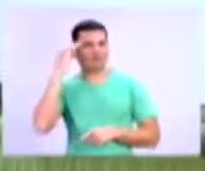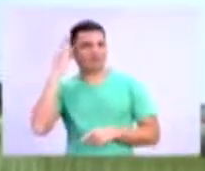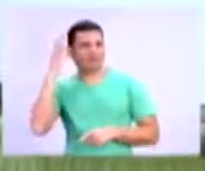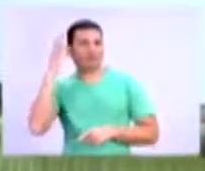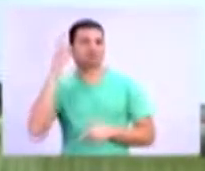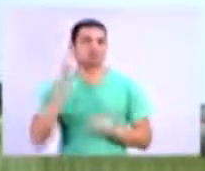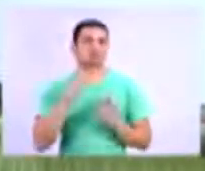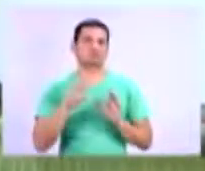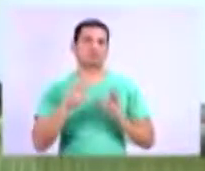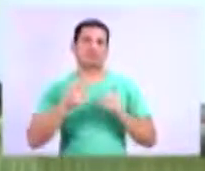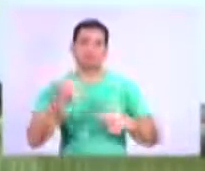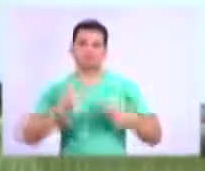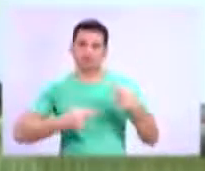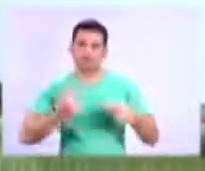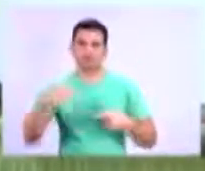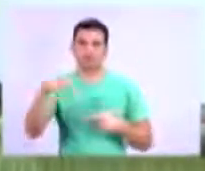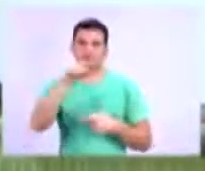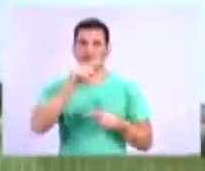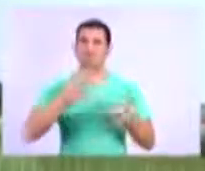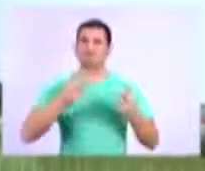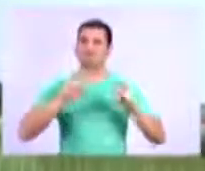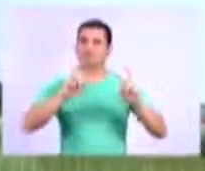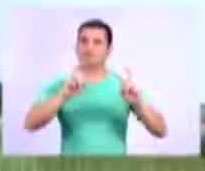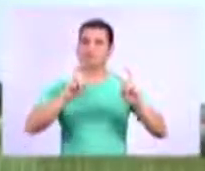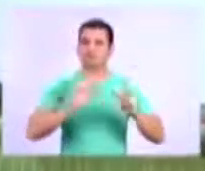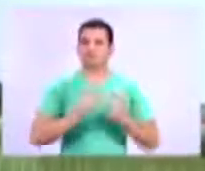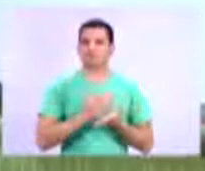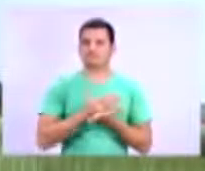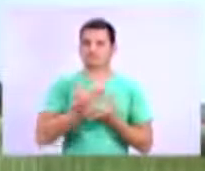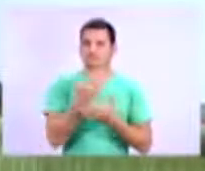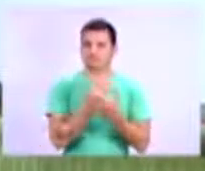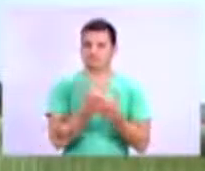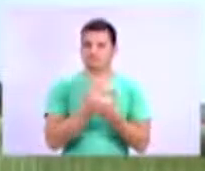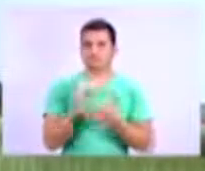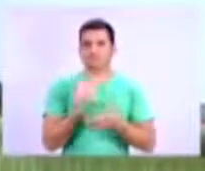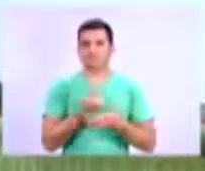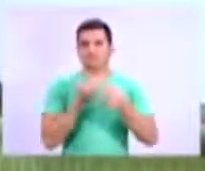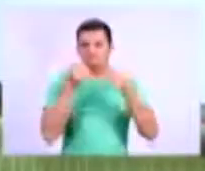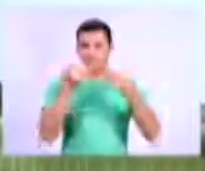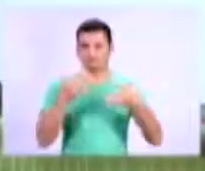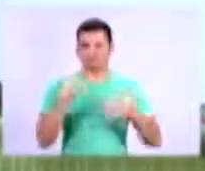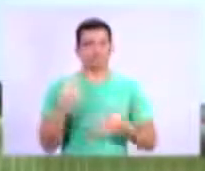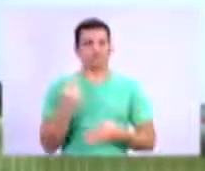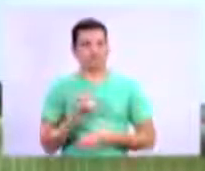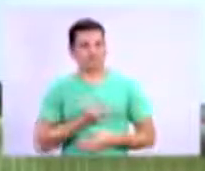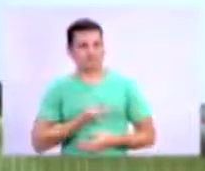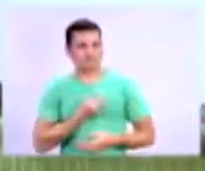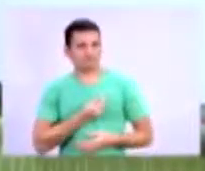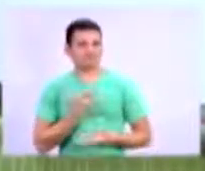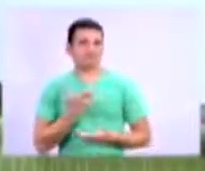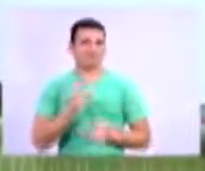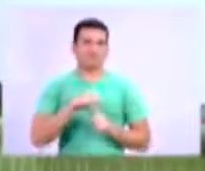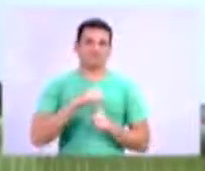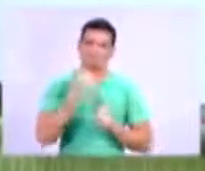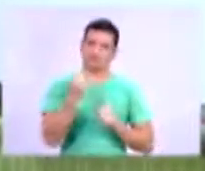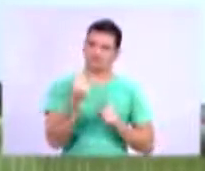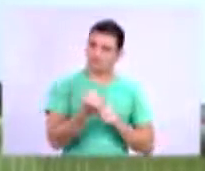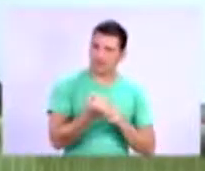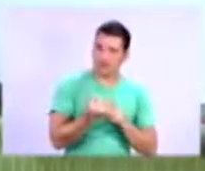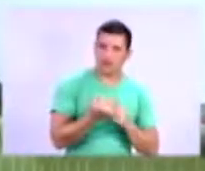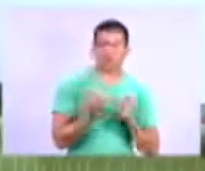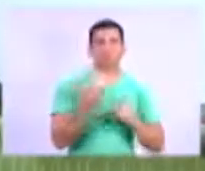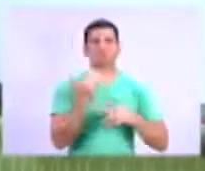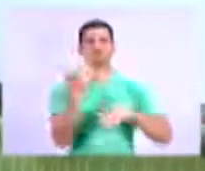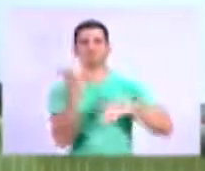já perceberam que desde o início da aula nós estamos falando que nós vivemos em uma sociedade desigual, em uma sociedade